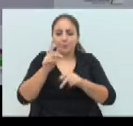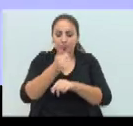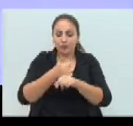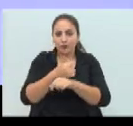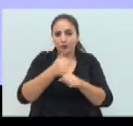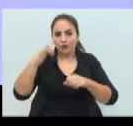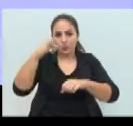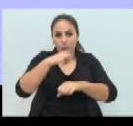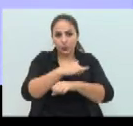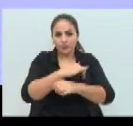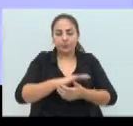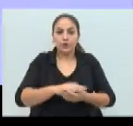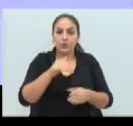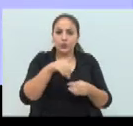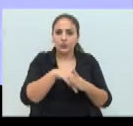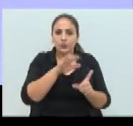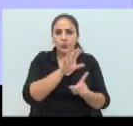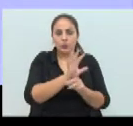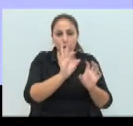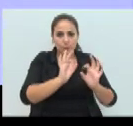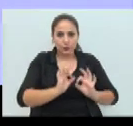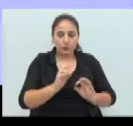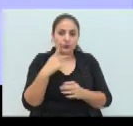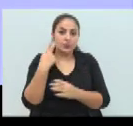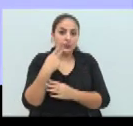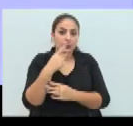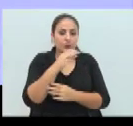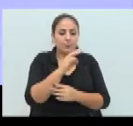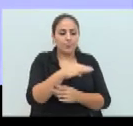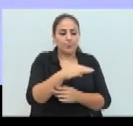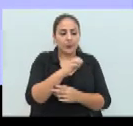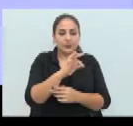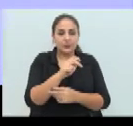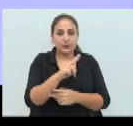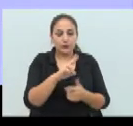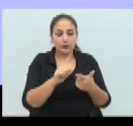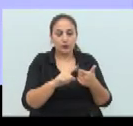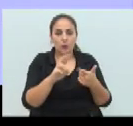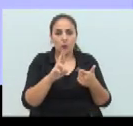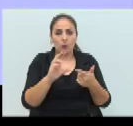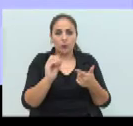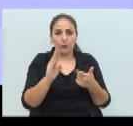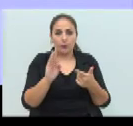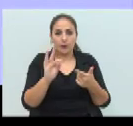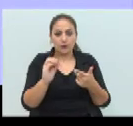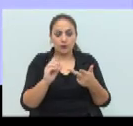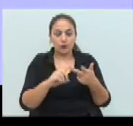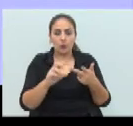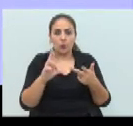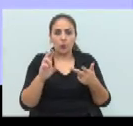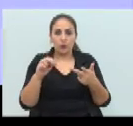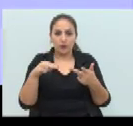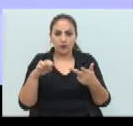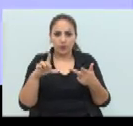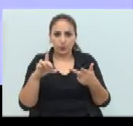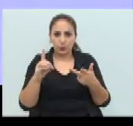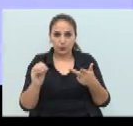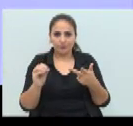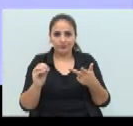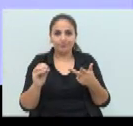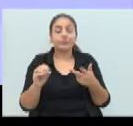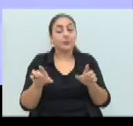em vigor. Votaram contra o projeto os vereadores Matheus Vespe, Roberto Gabriel Tozon e Ronaldo